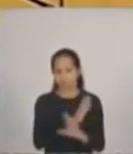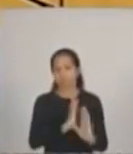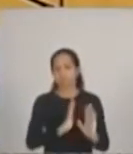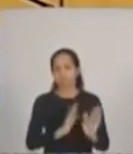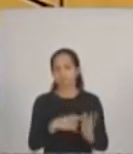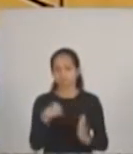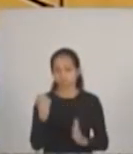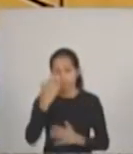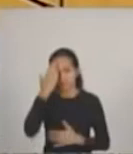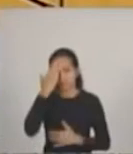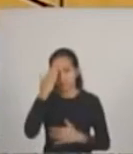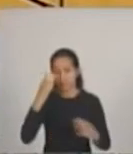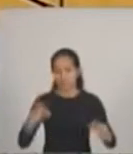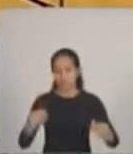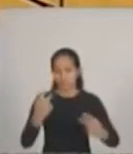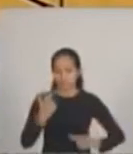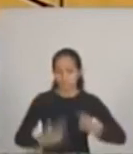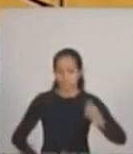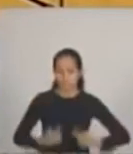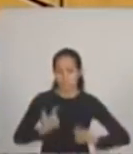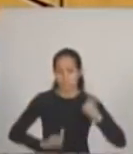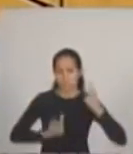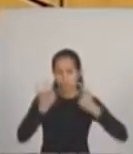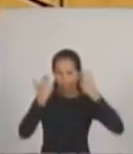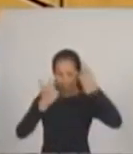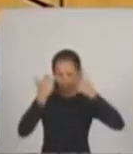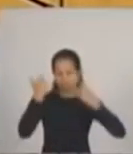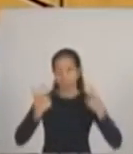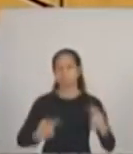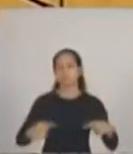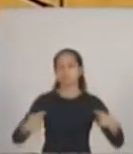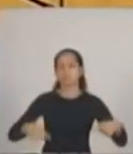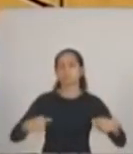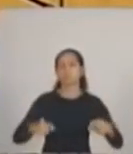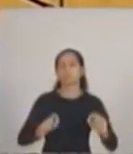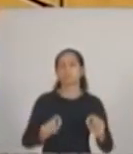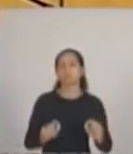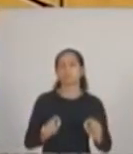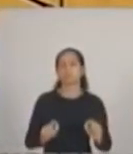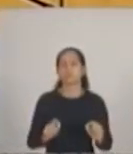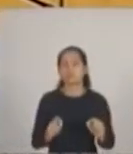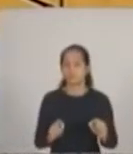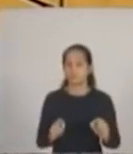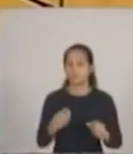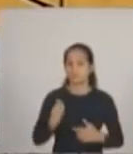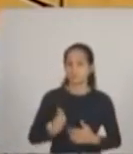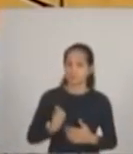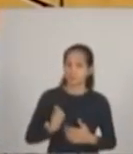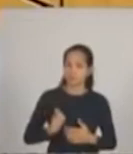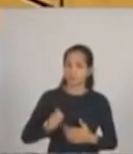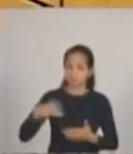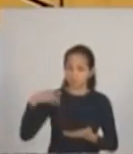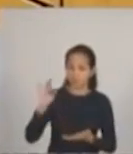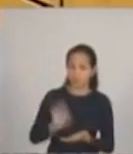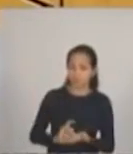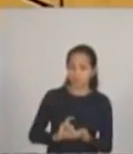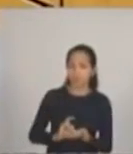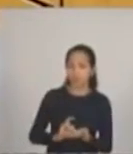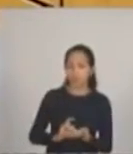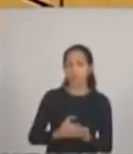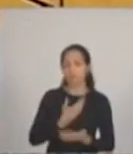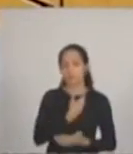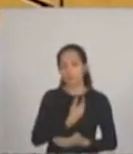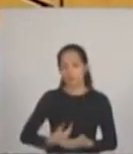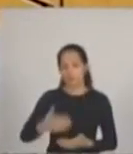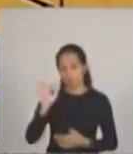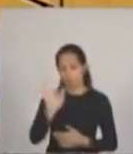as cirurgias reparadoras deveriam estar sendo realizadas e bancadas pelo governo federal, uma